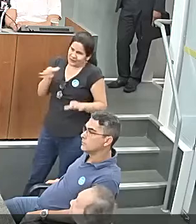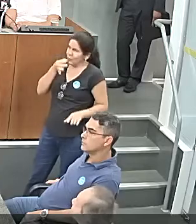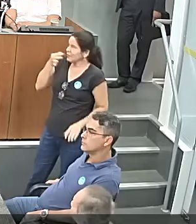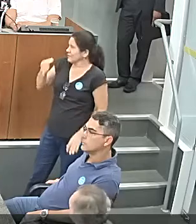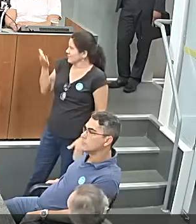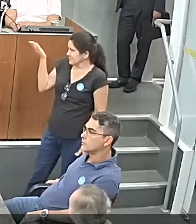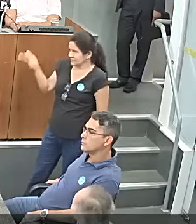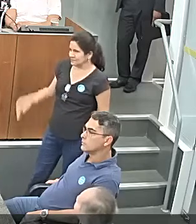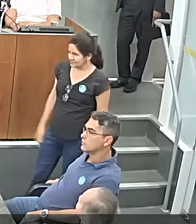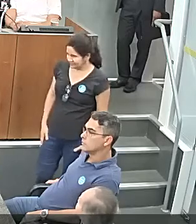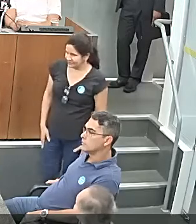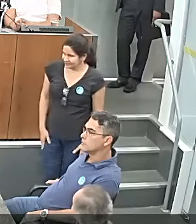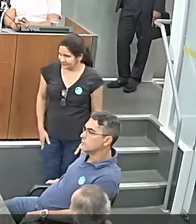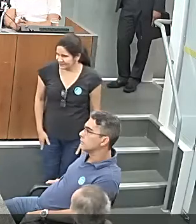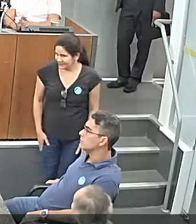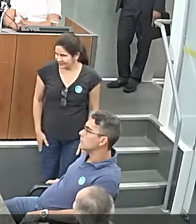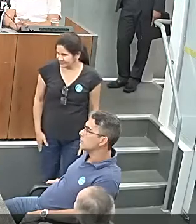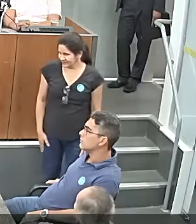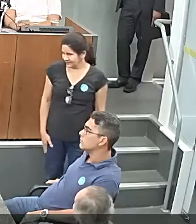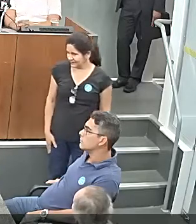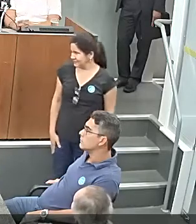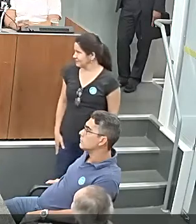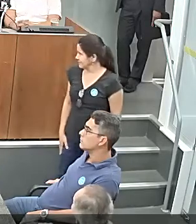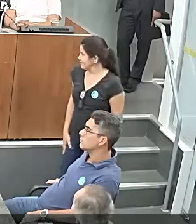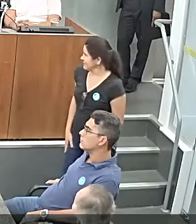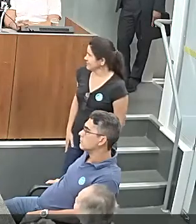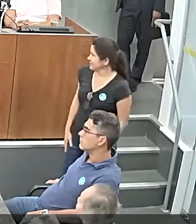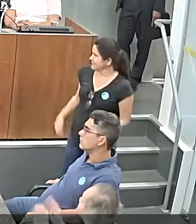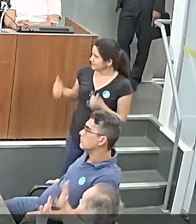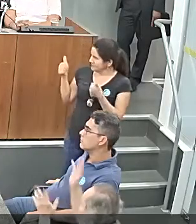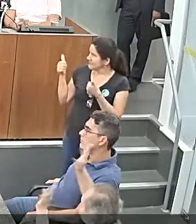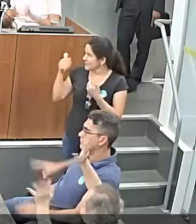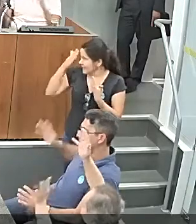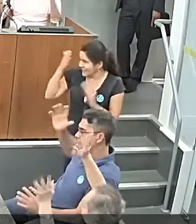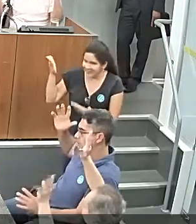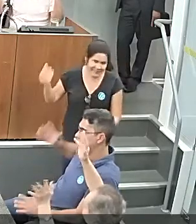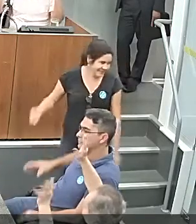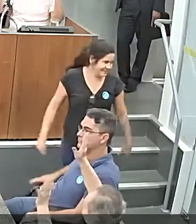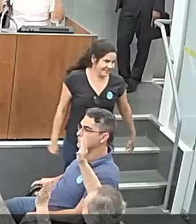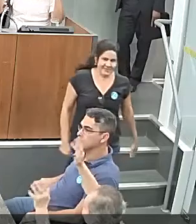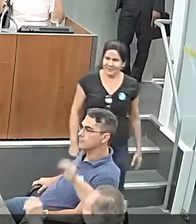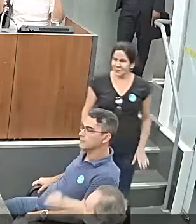família, ela agrega pessoas, afetividade.